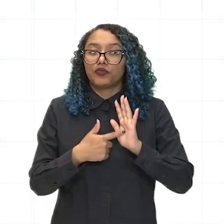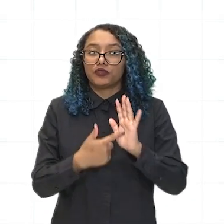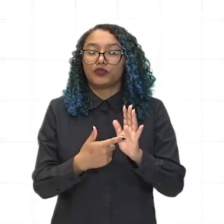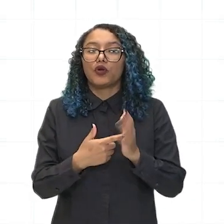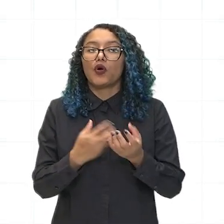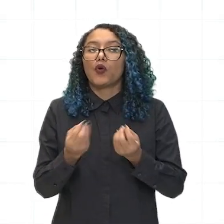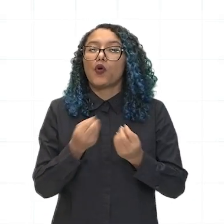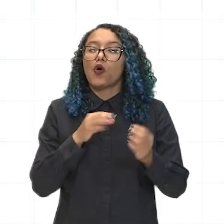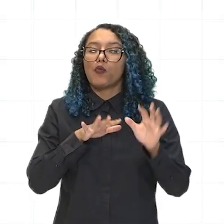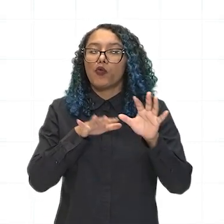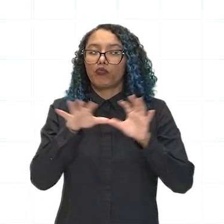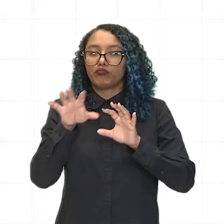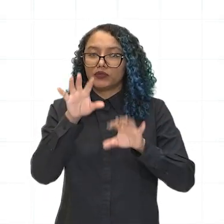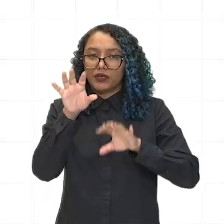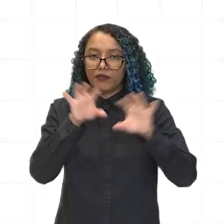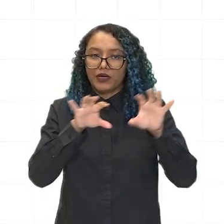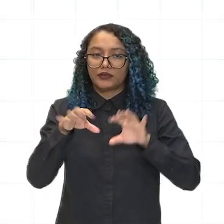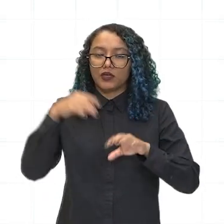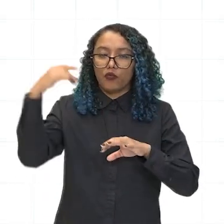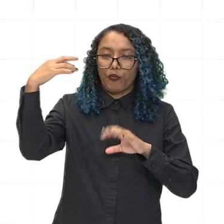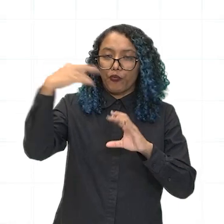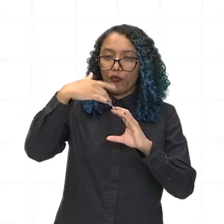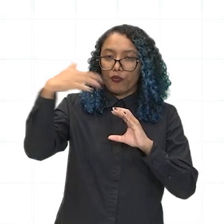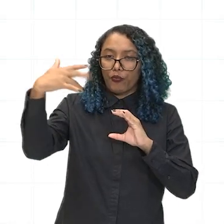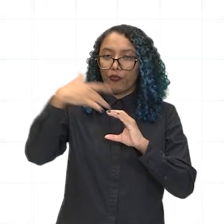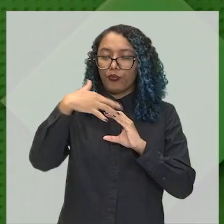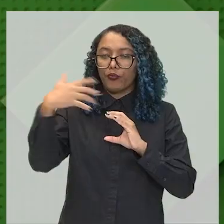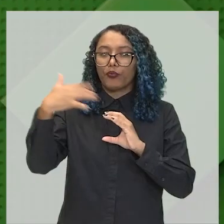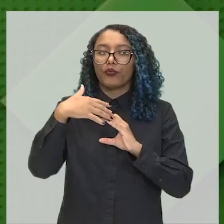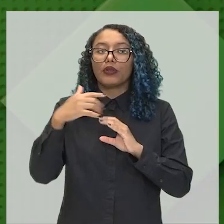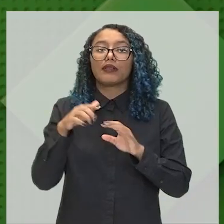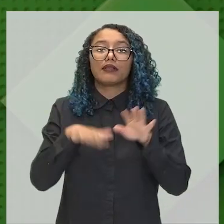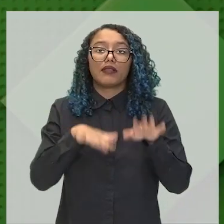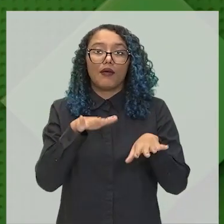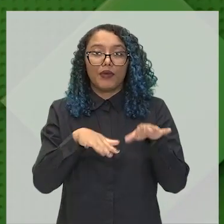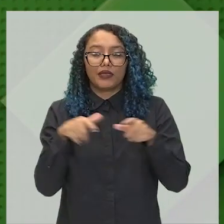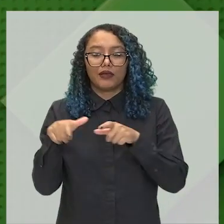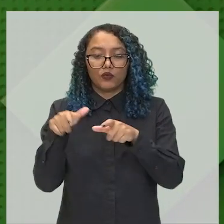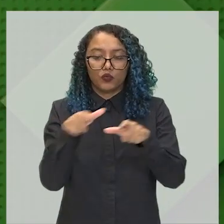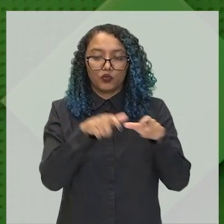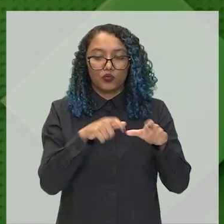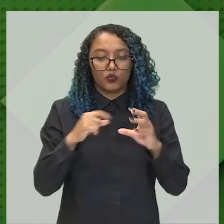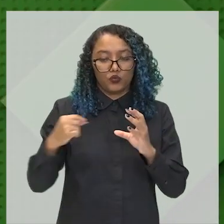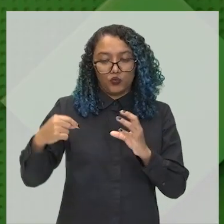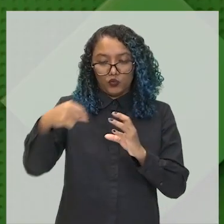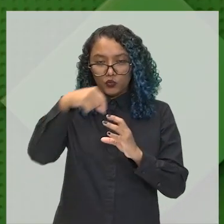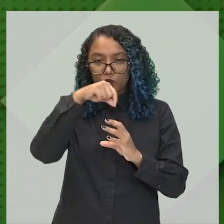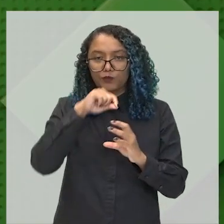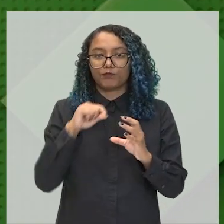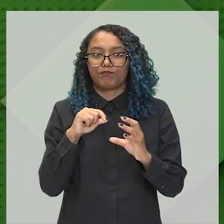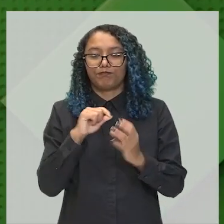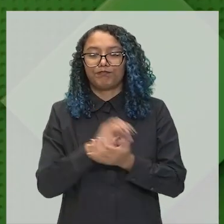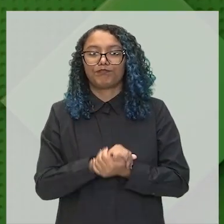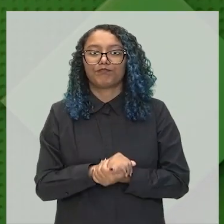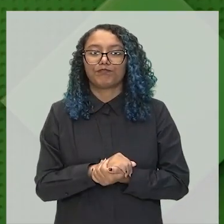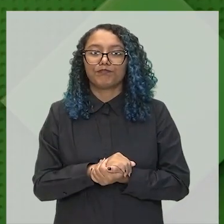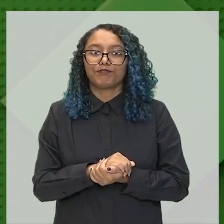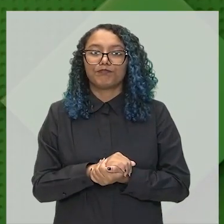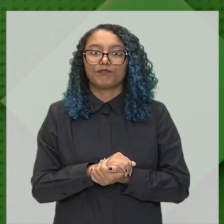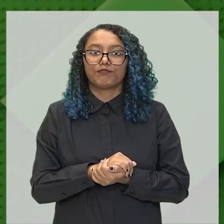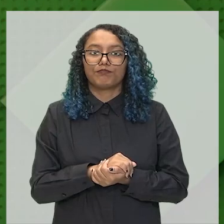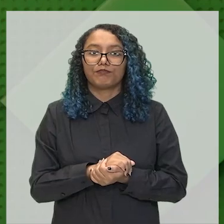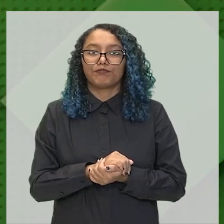da incidência dos raios solares conforme a localização dessas zonas.